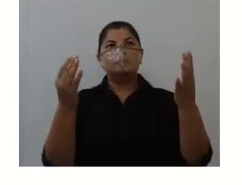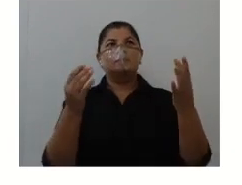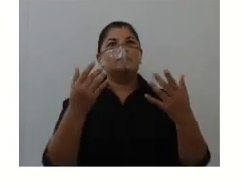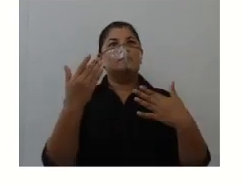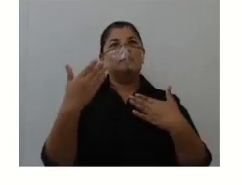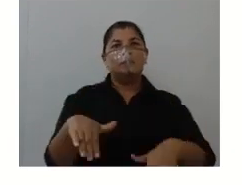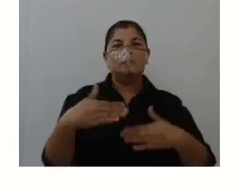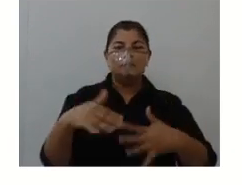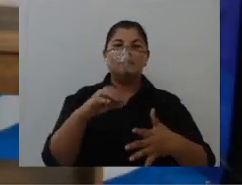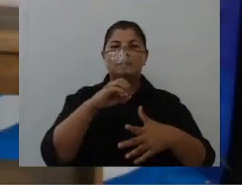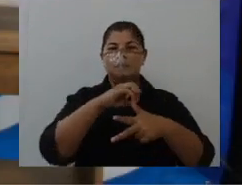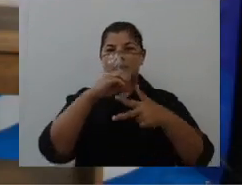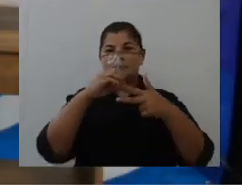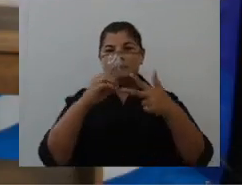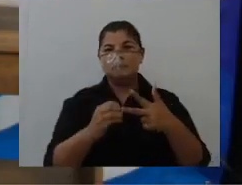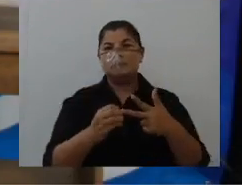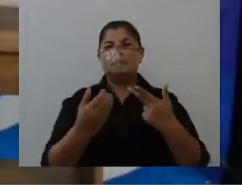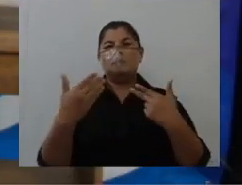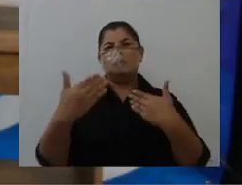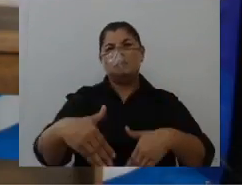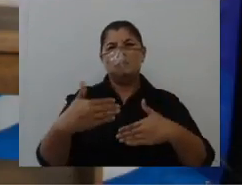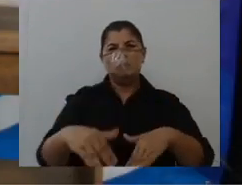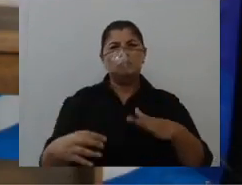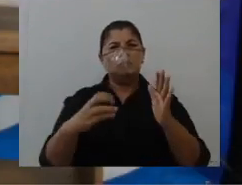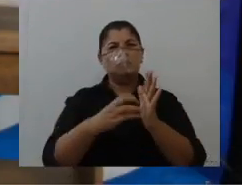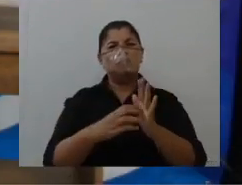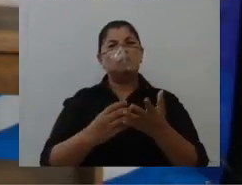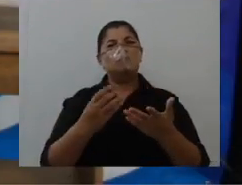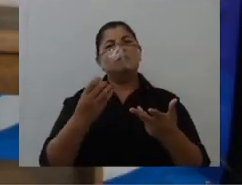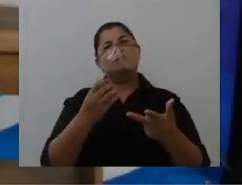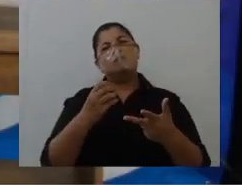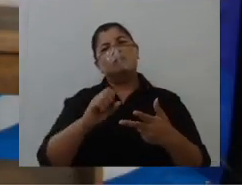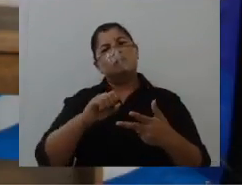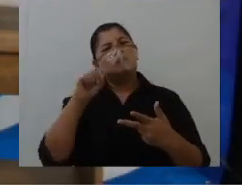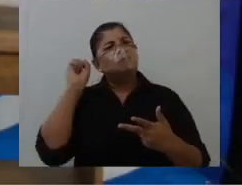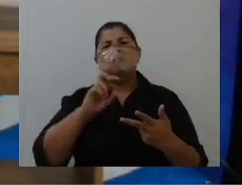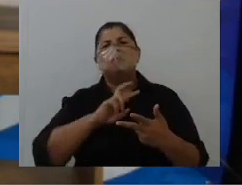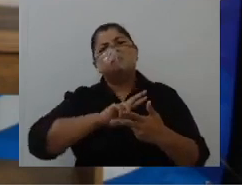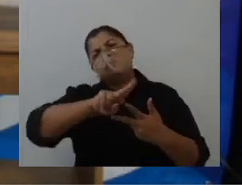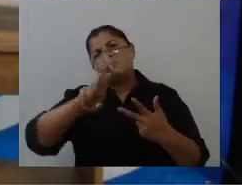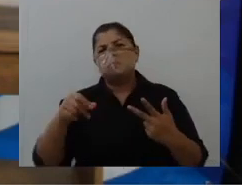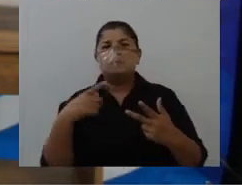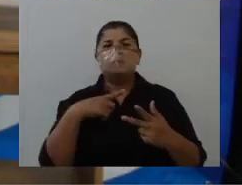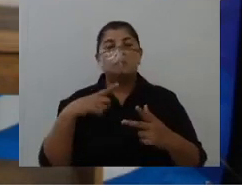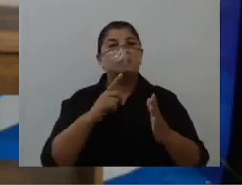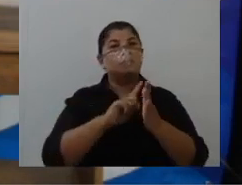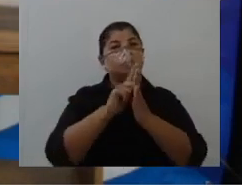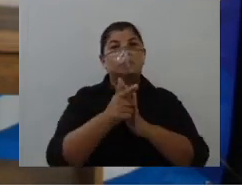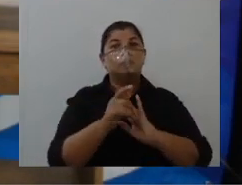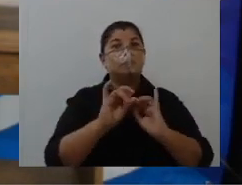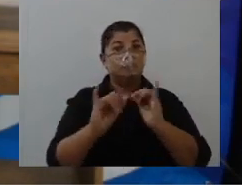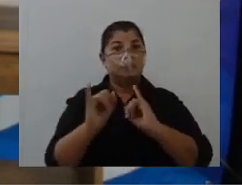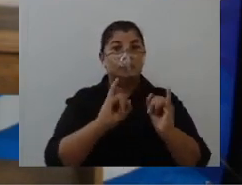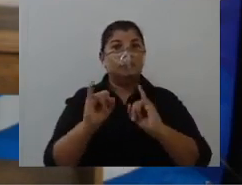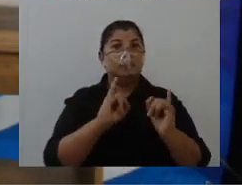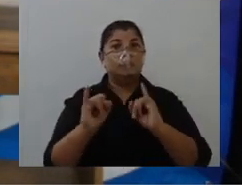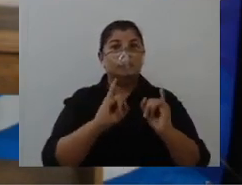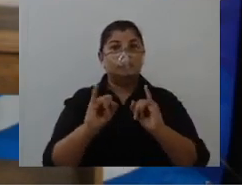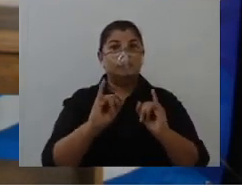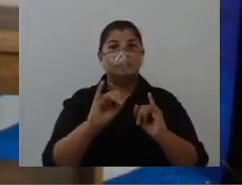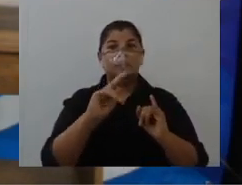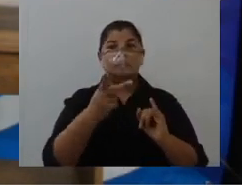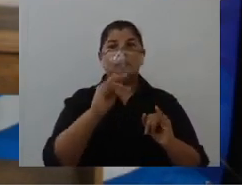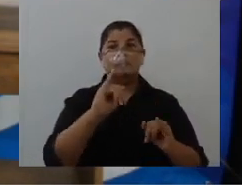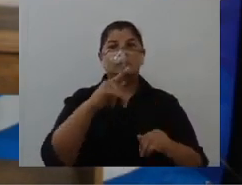Enem, de concurso, de vestibular, têm cobrado muito essa questão dos gêneros da internet, tá? Então fica ligado nisso, essa parte do